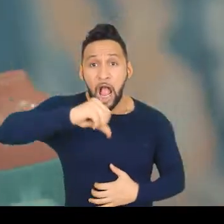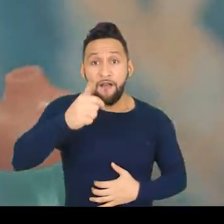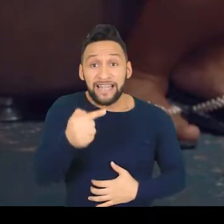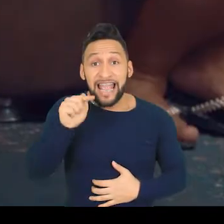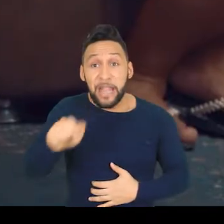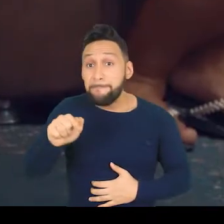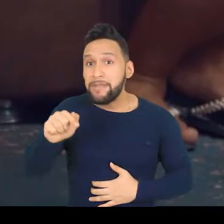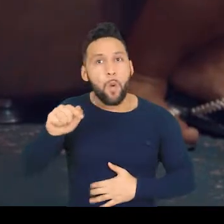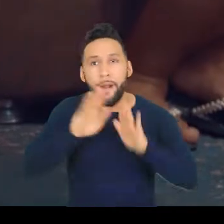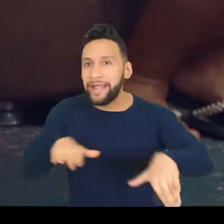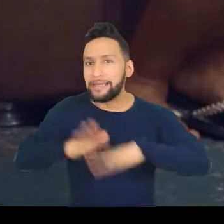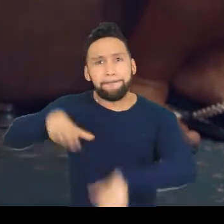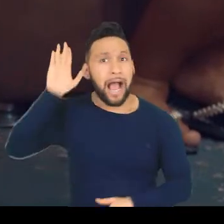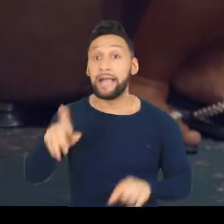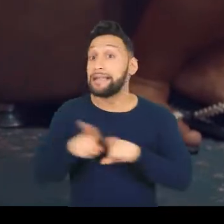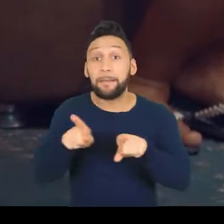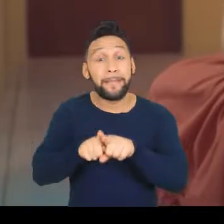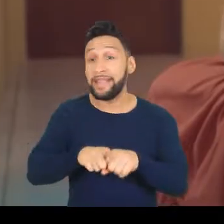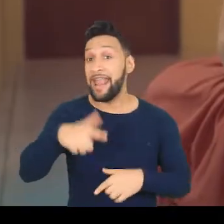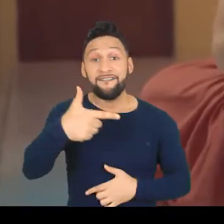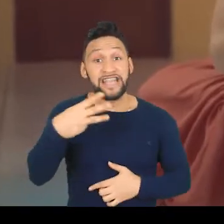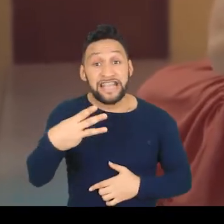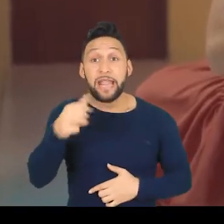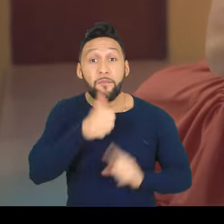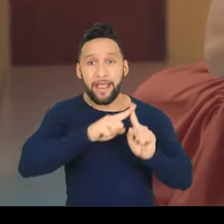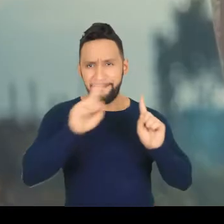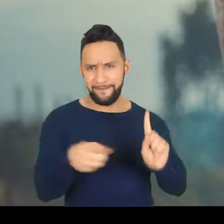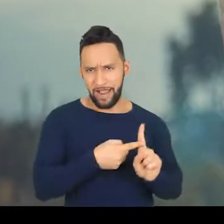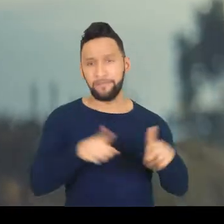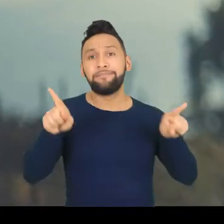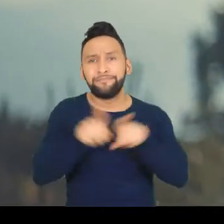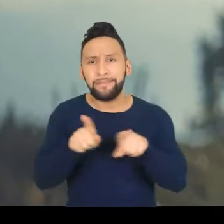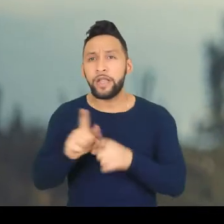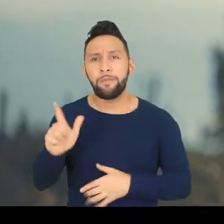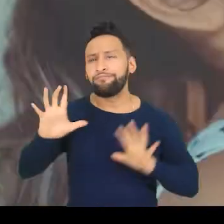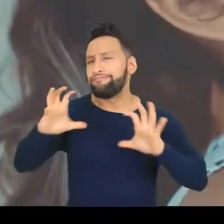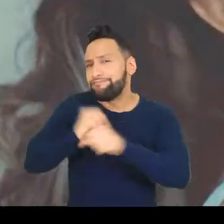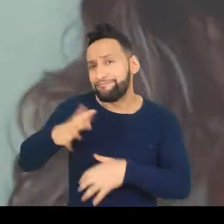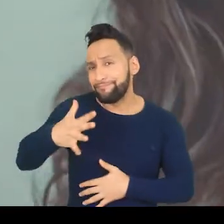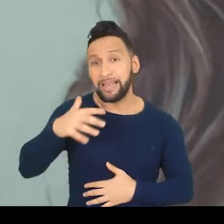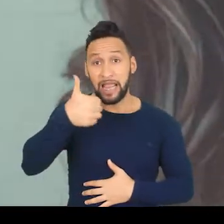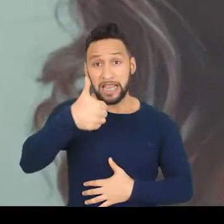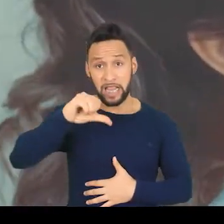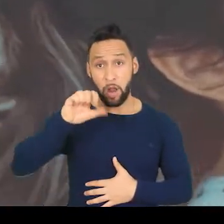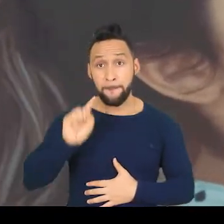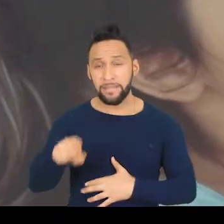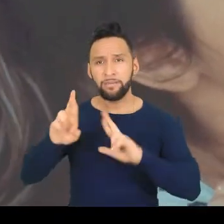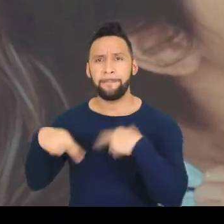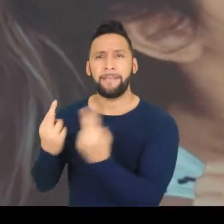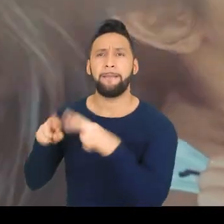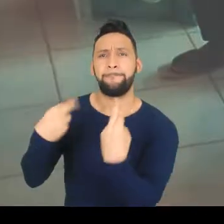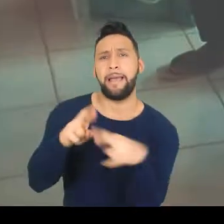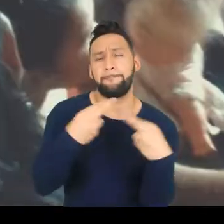de 97 mil crianças e mais de 23 mil gestantes, além de, aproximadamente,